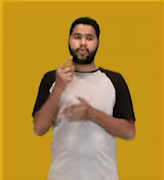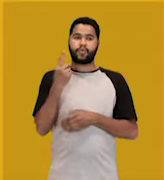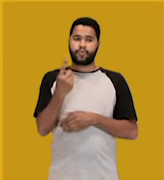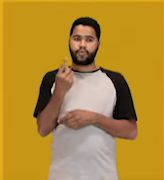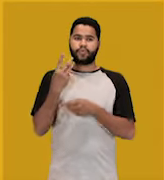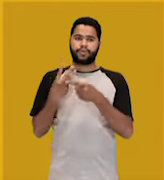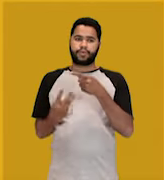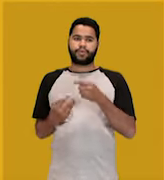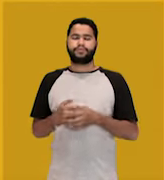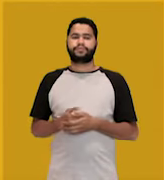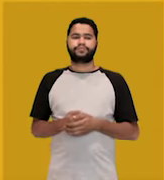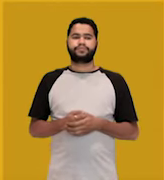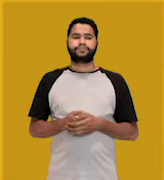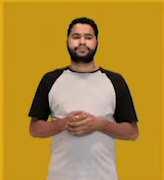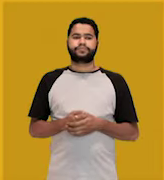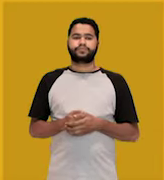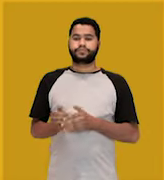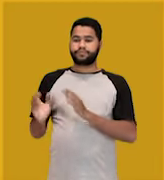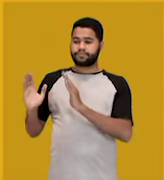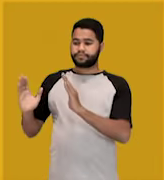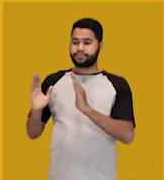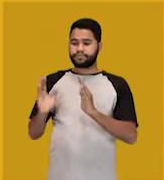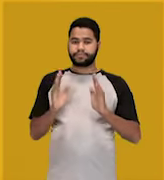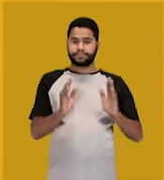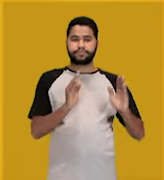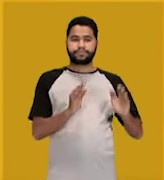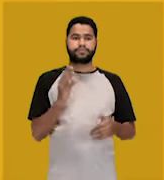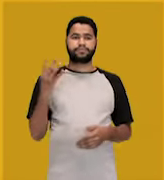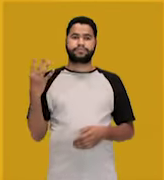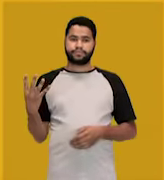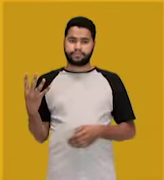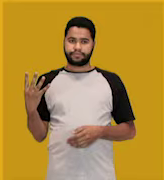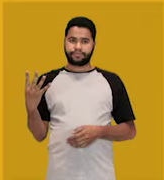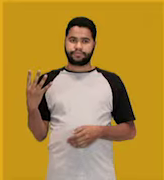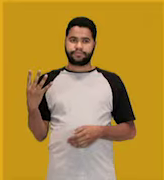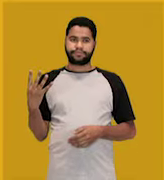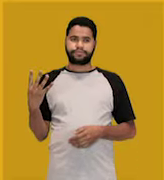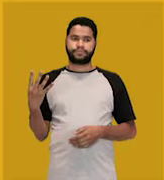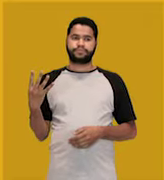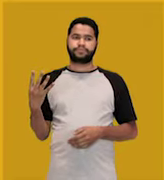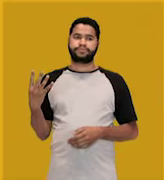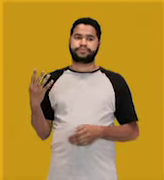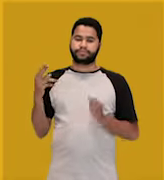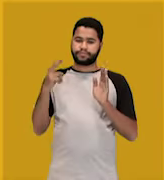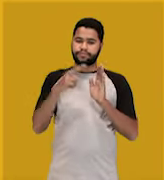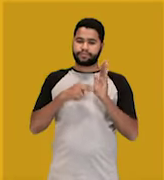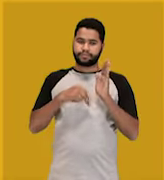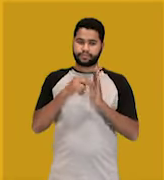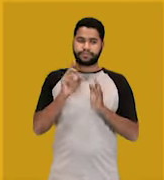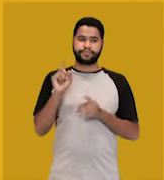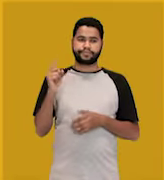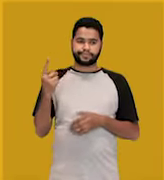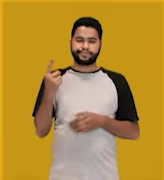1/3. Essa parte aqui, esse inteiro, foi dividido em 4 pedaços.